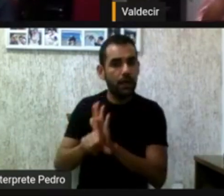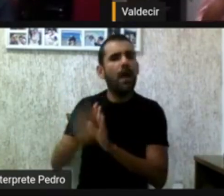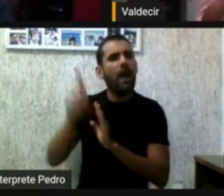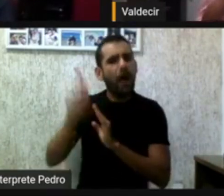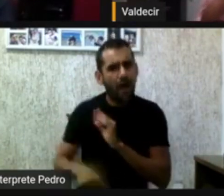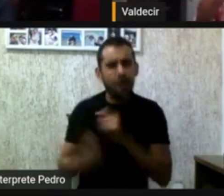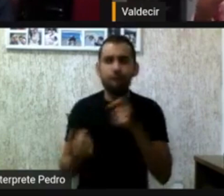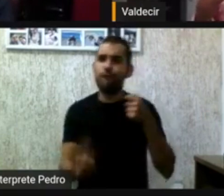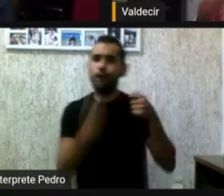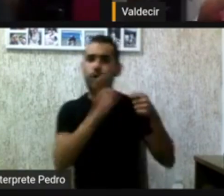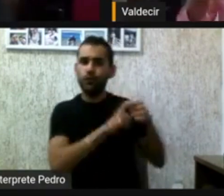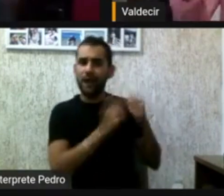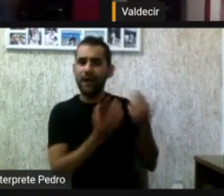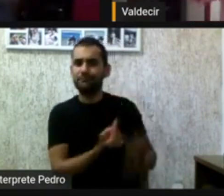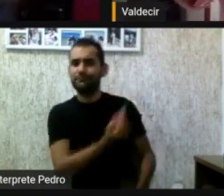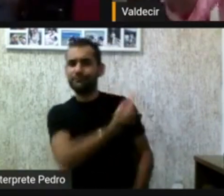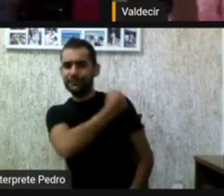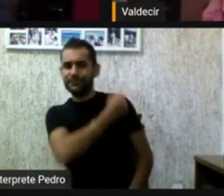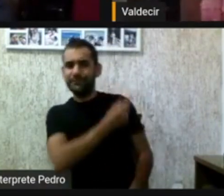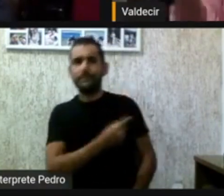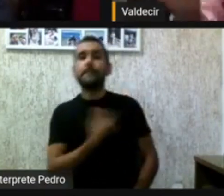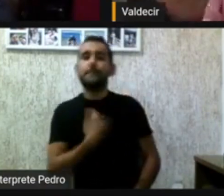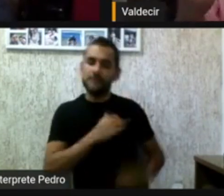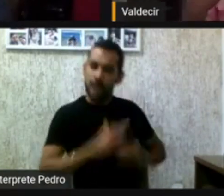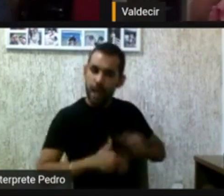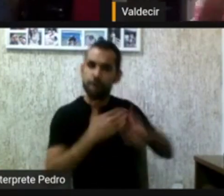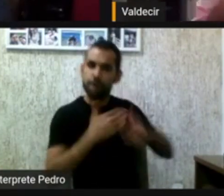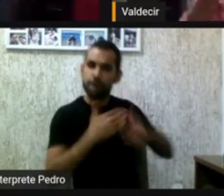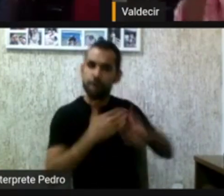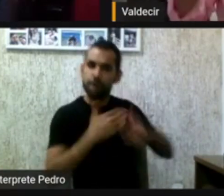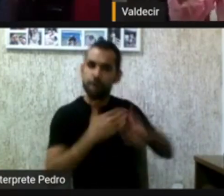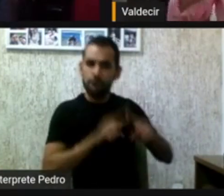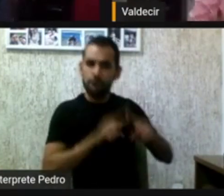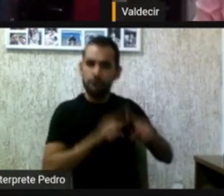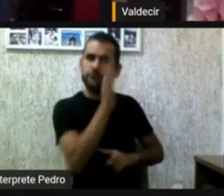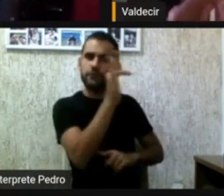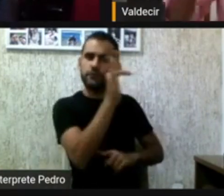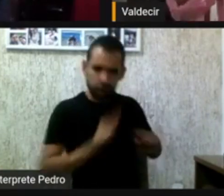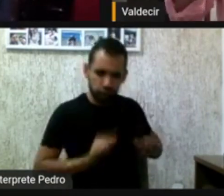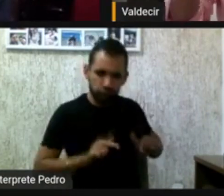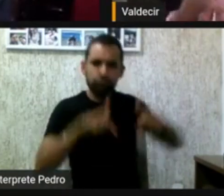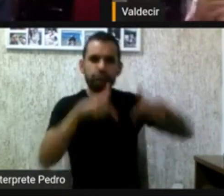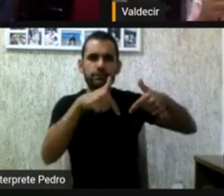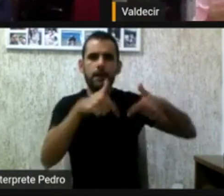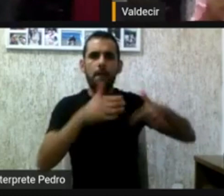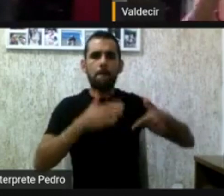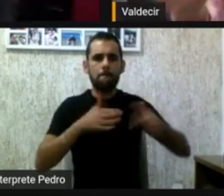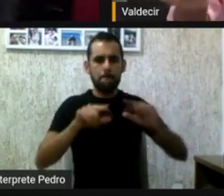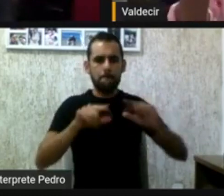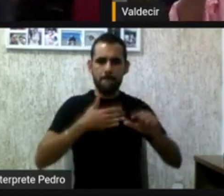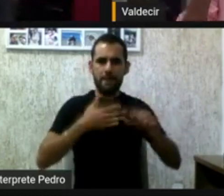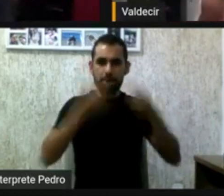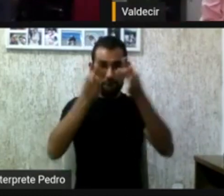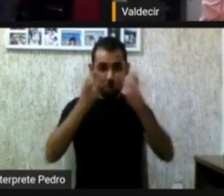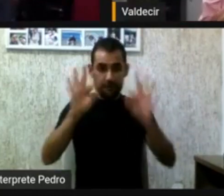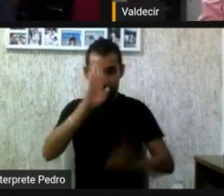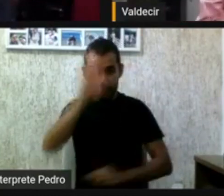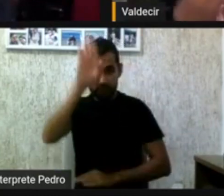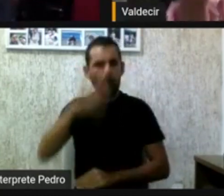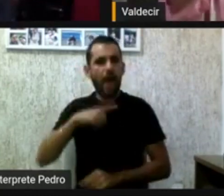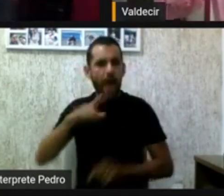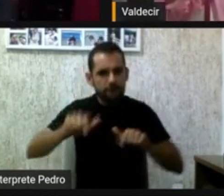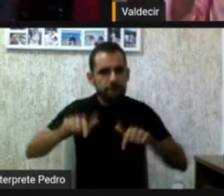A sociedade, ela tem que evoluir, é ir para frente. Por isso que o nosso slogan é ir para frente. Por que